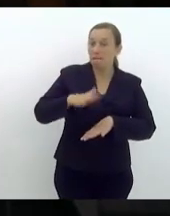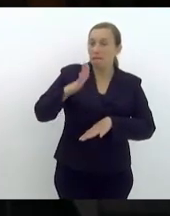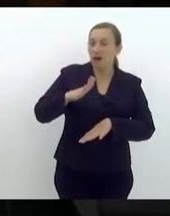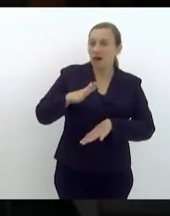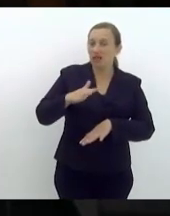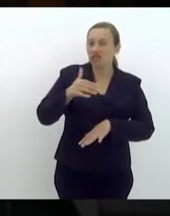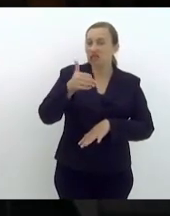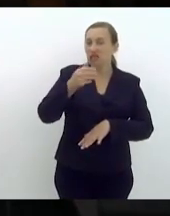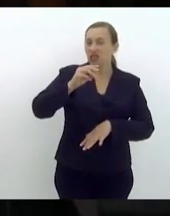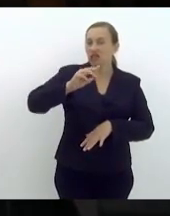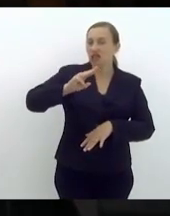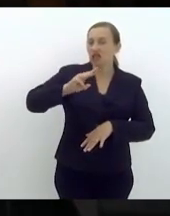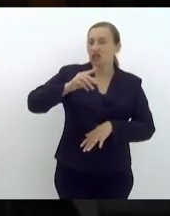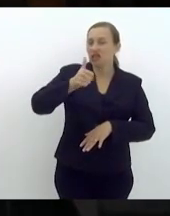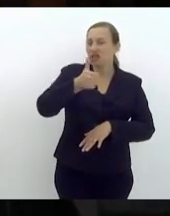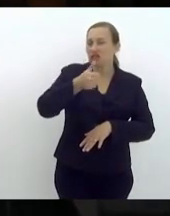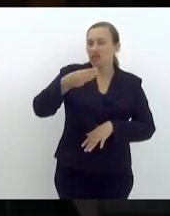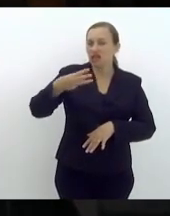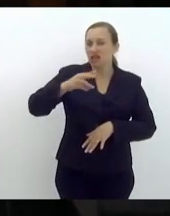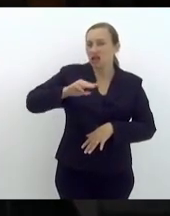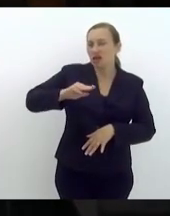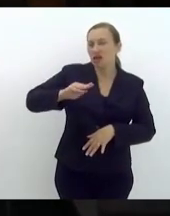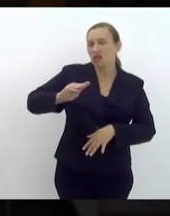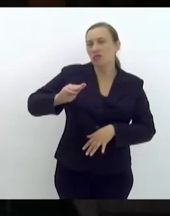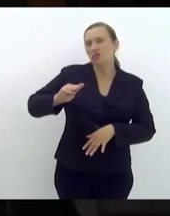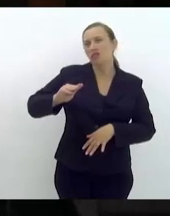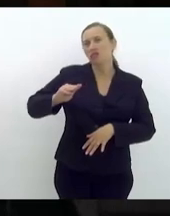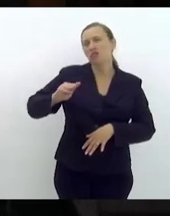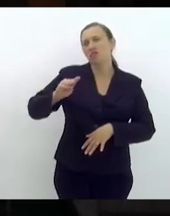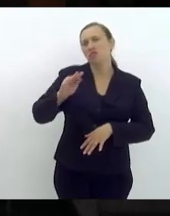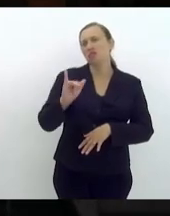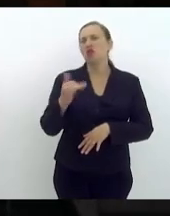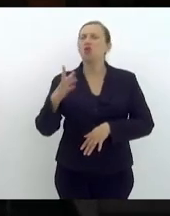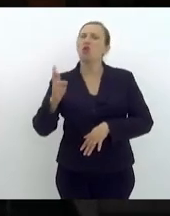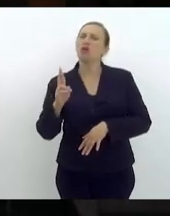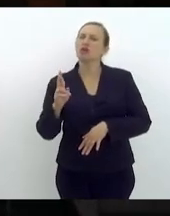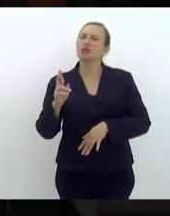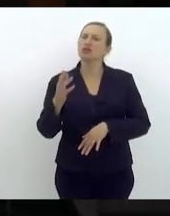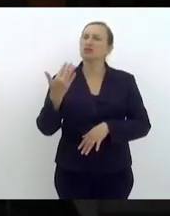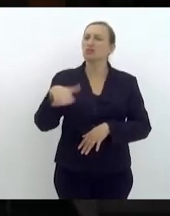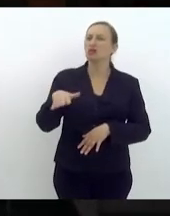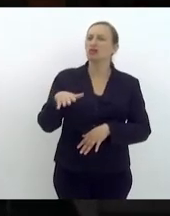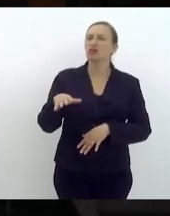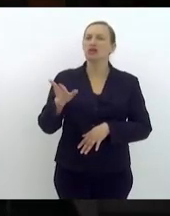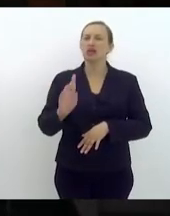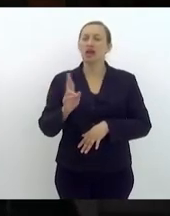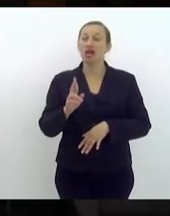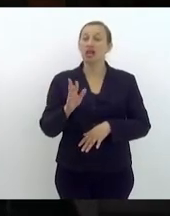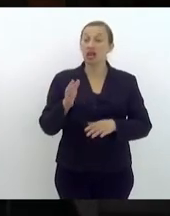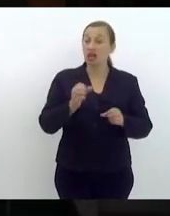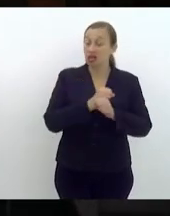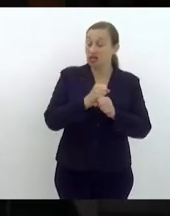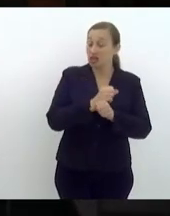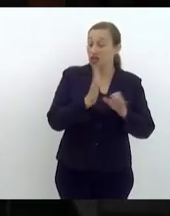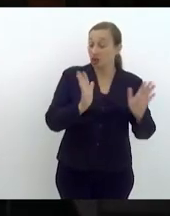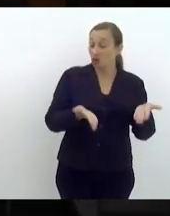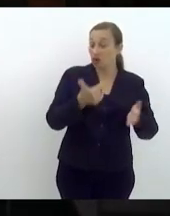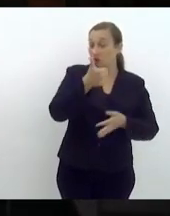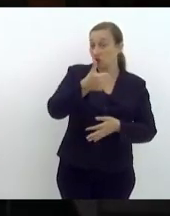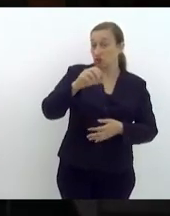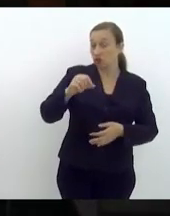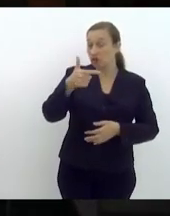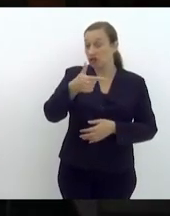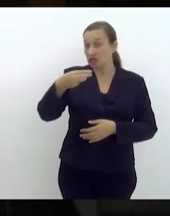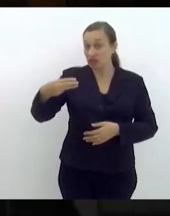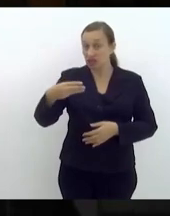3 bilhões e meio de reais sendo que somente nesse ano 2023 a previsão é